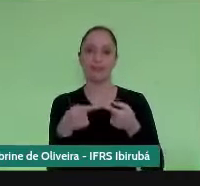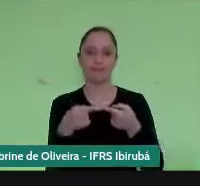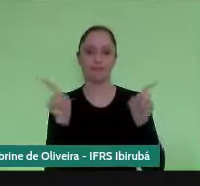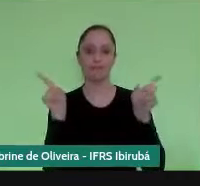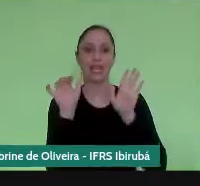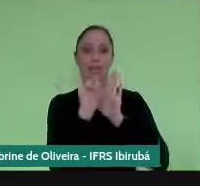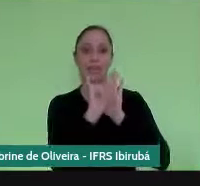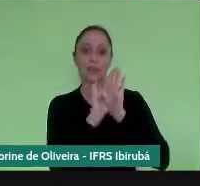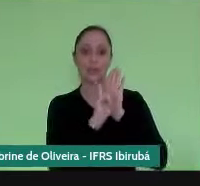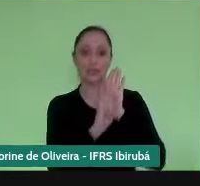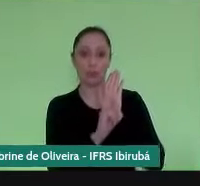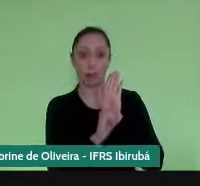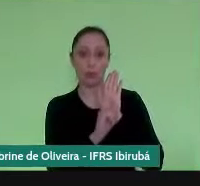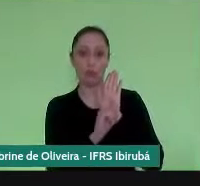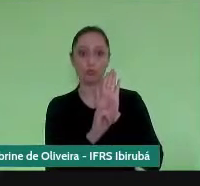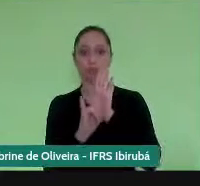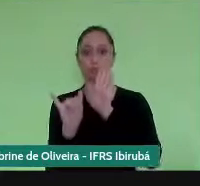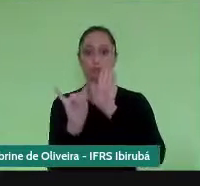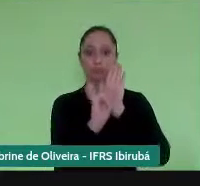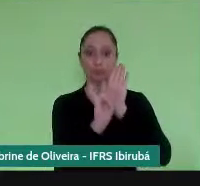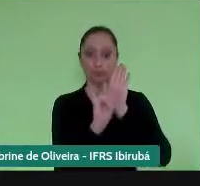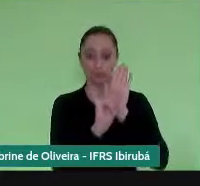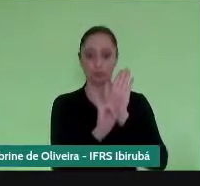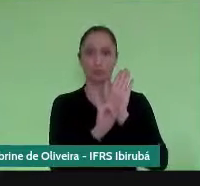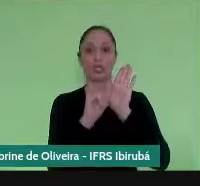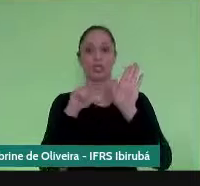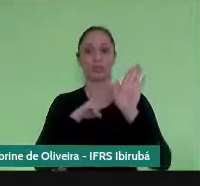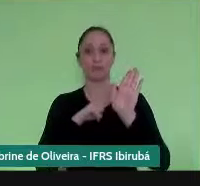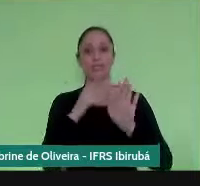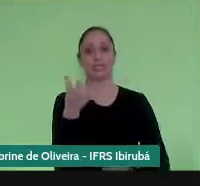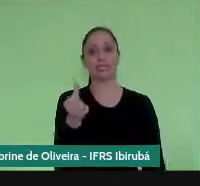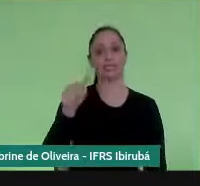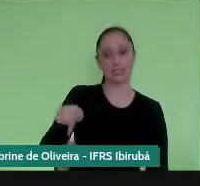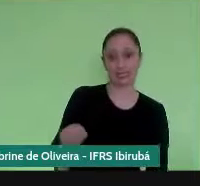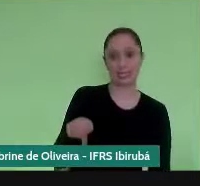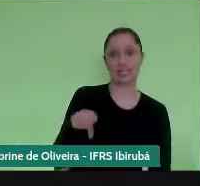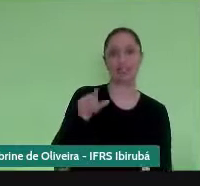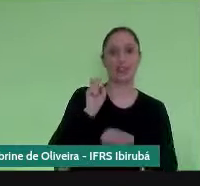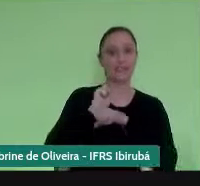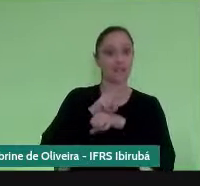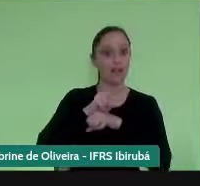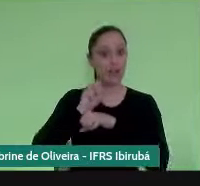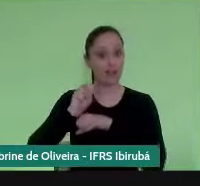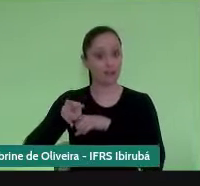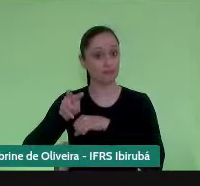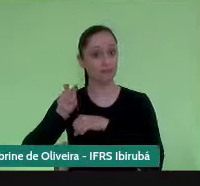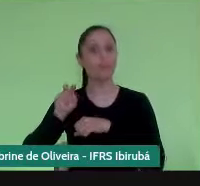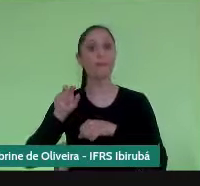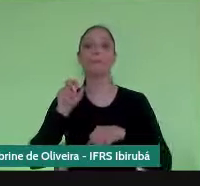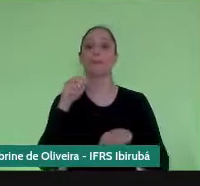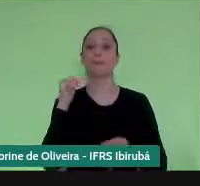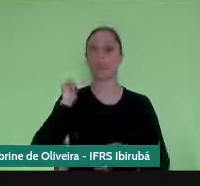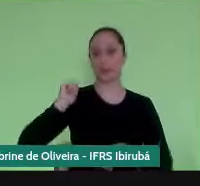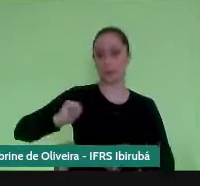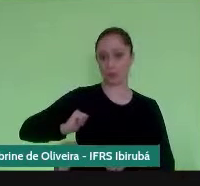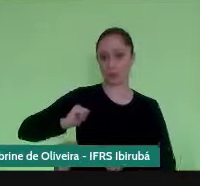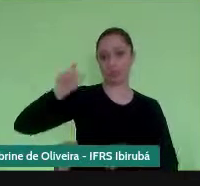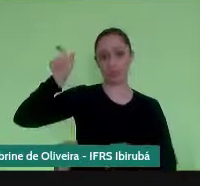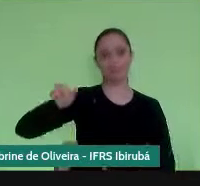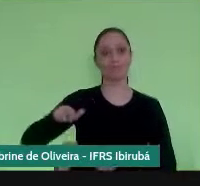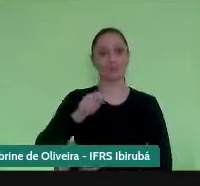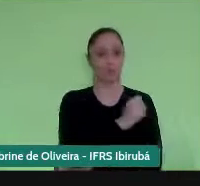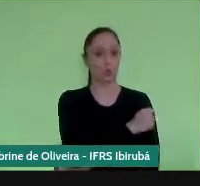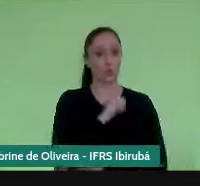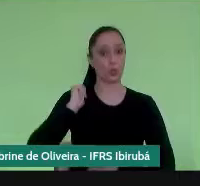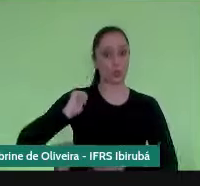dispôs 67 vagas para bolsistas que atuarem, então, nesse programa de qualificação das atividades